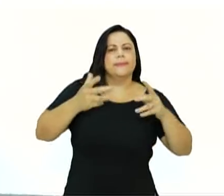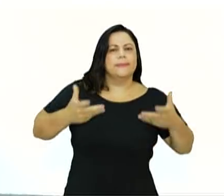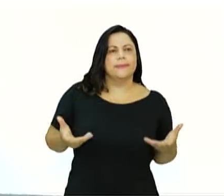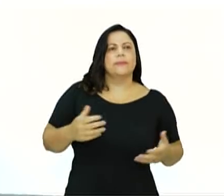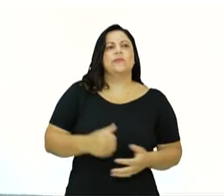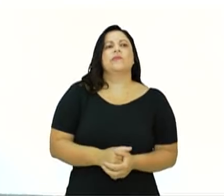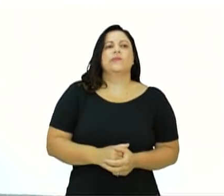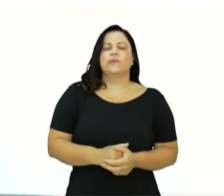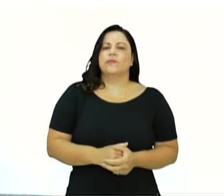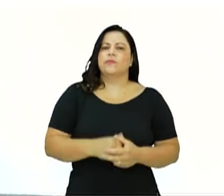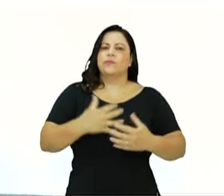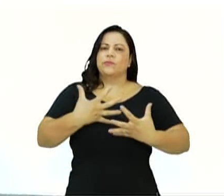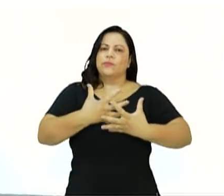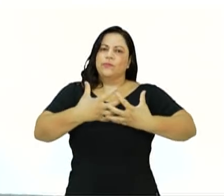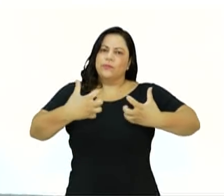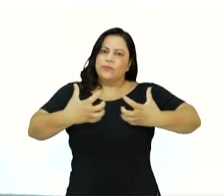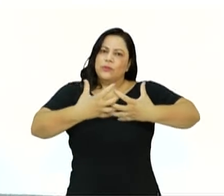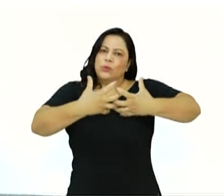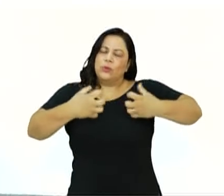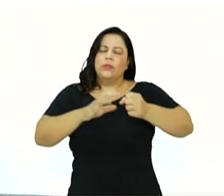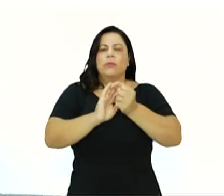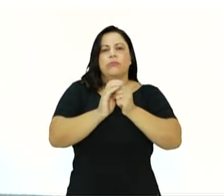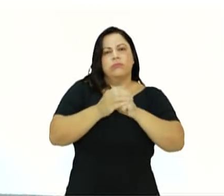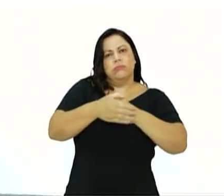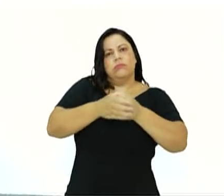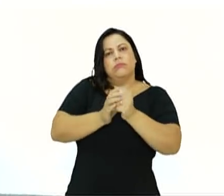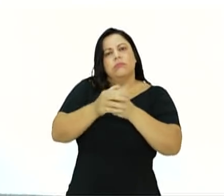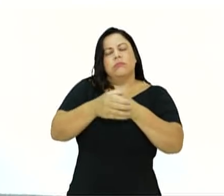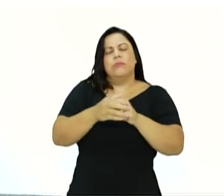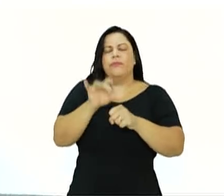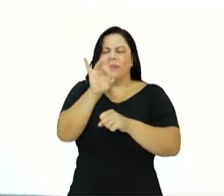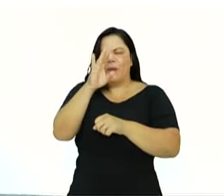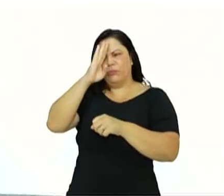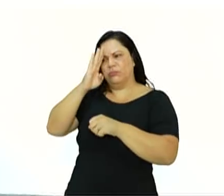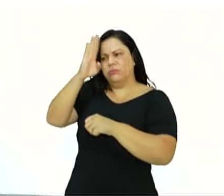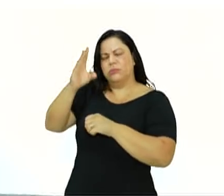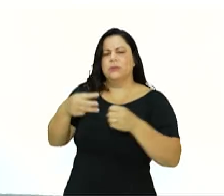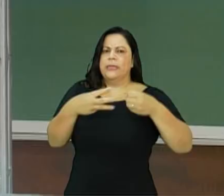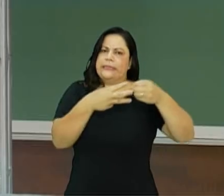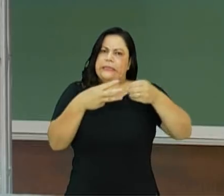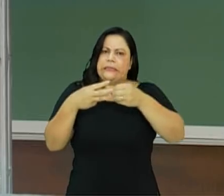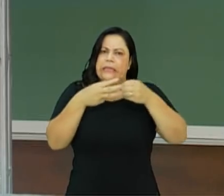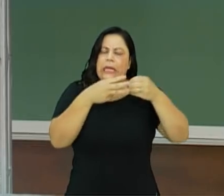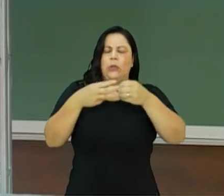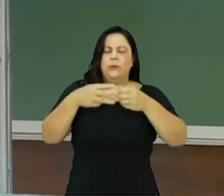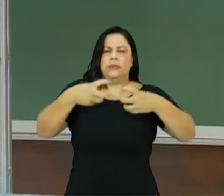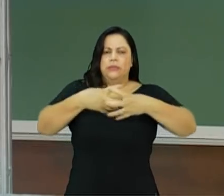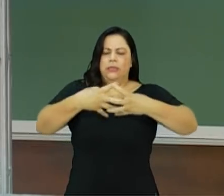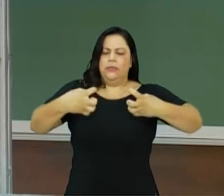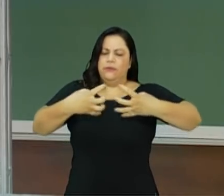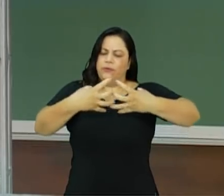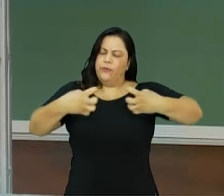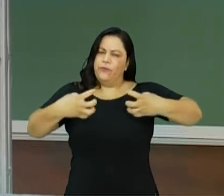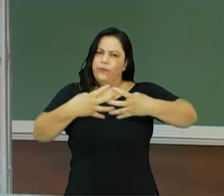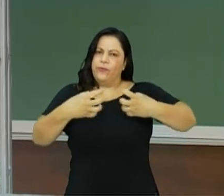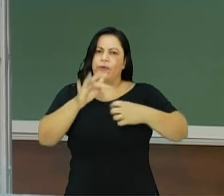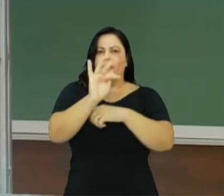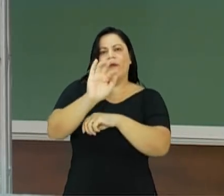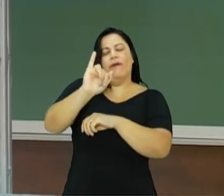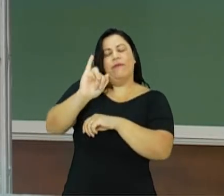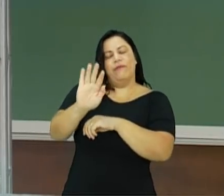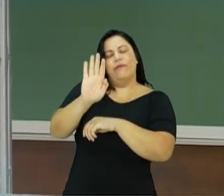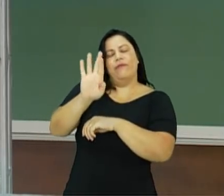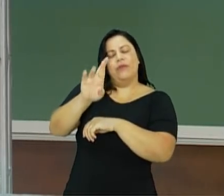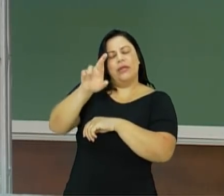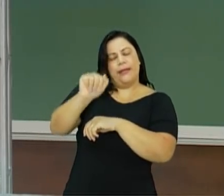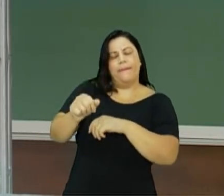tecido cartilaginoso é formado basicamente por células e fibras colágenas e elásticas, contando também com a deposição de